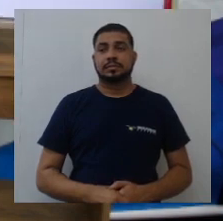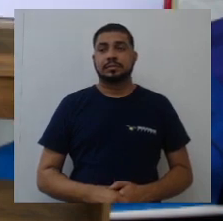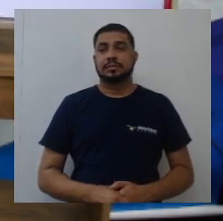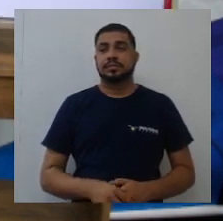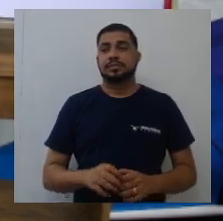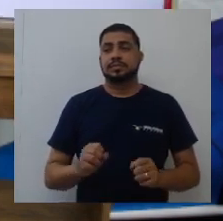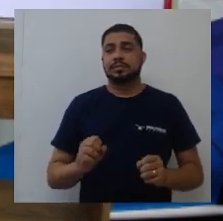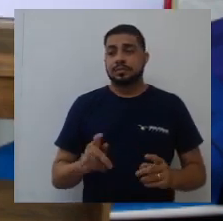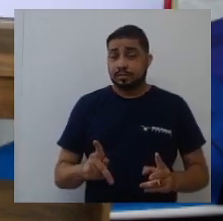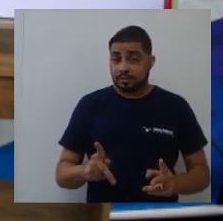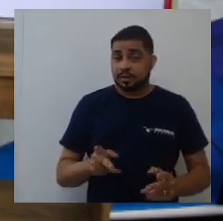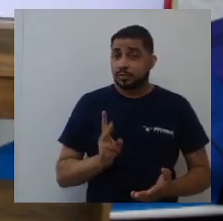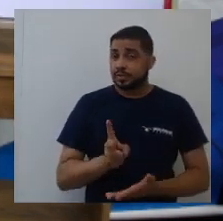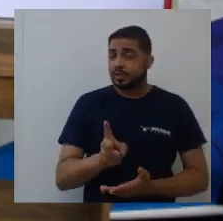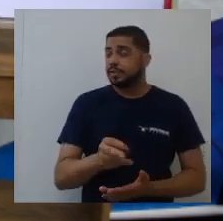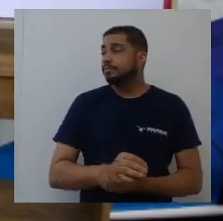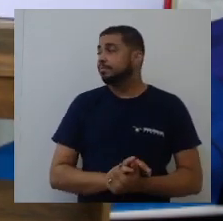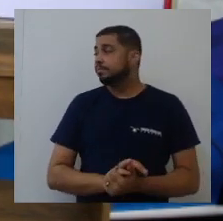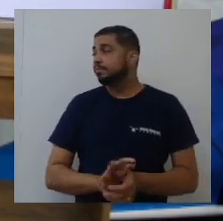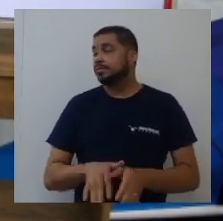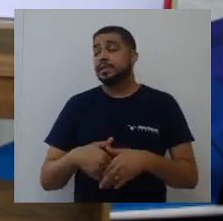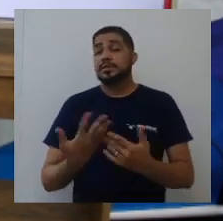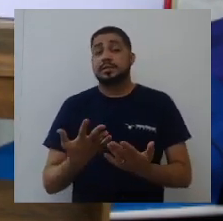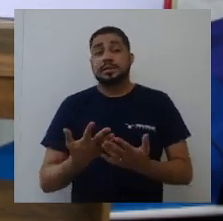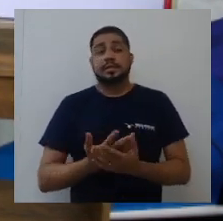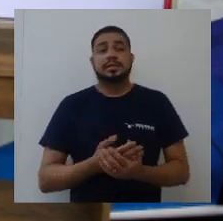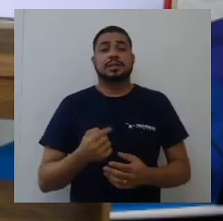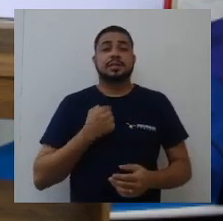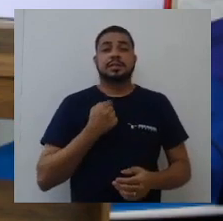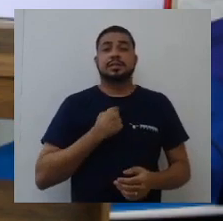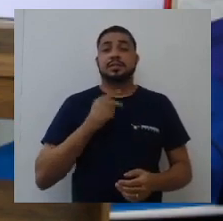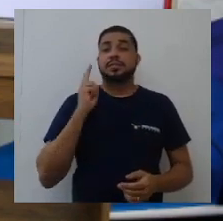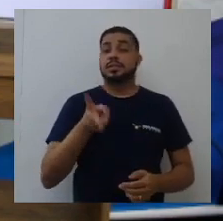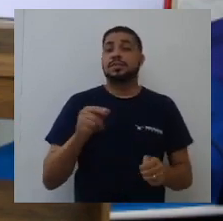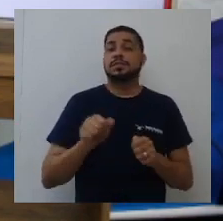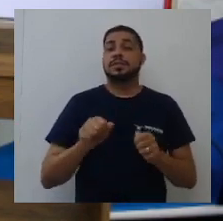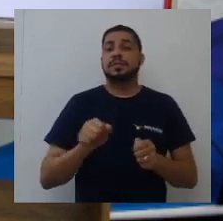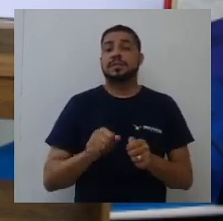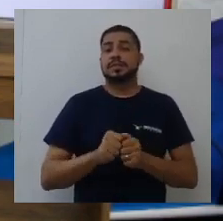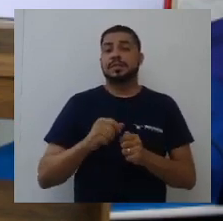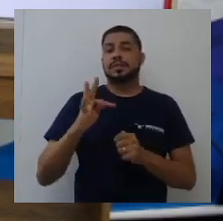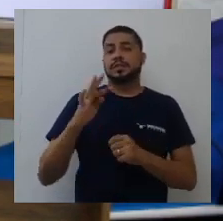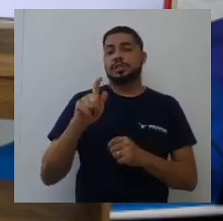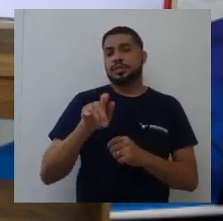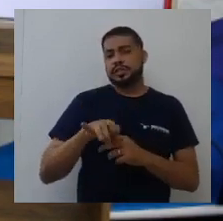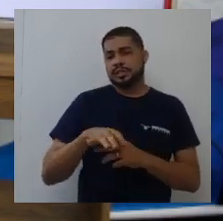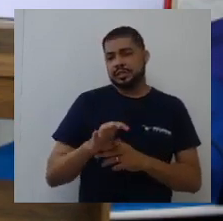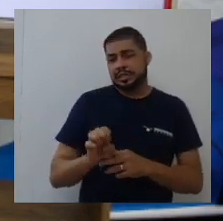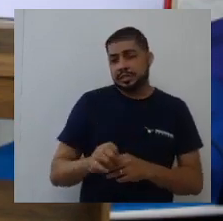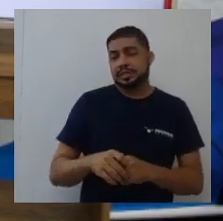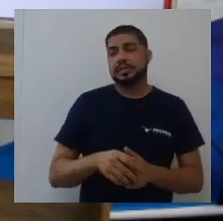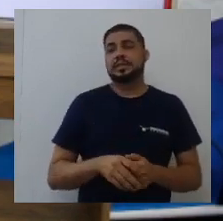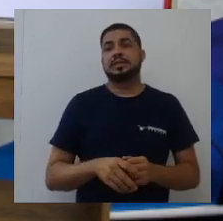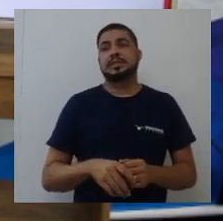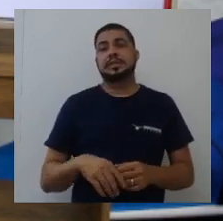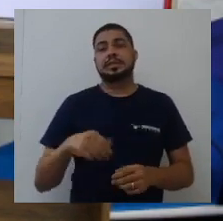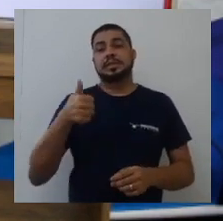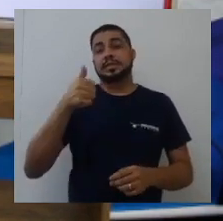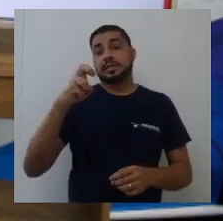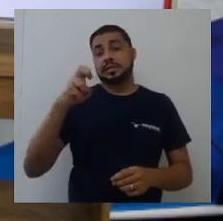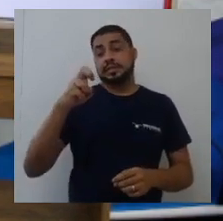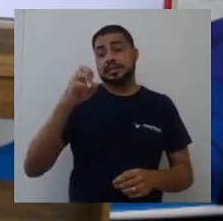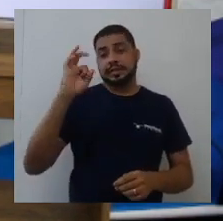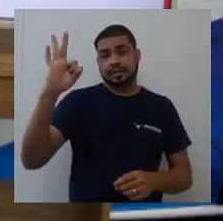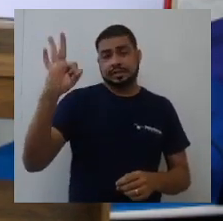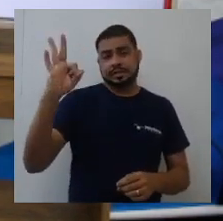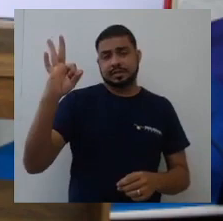Isso, beleza. Então o que acontece? Dessa forma, eu vou fazer a tangente assim, ó, bem simples, ó. Tangente de 15